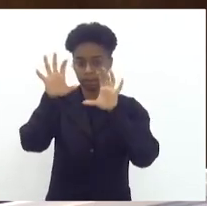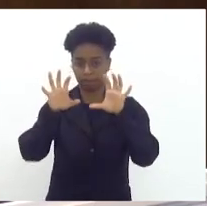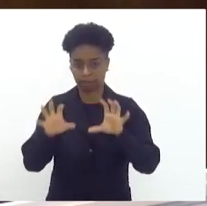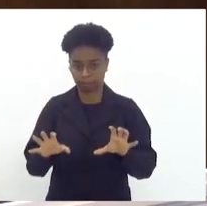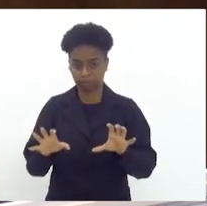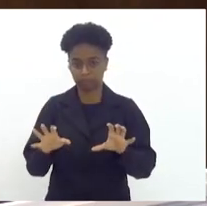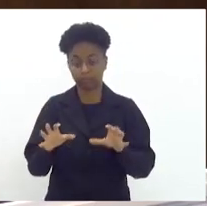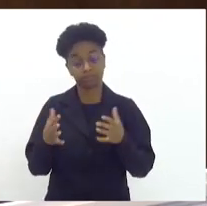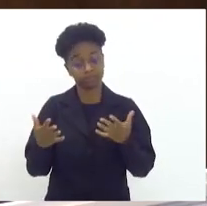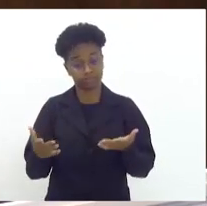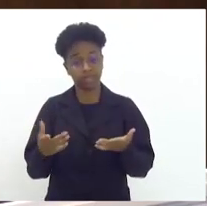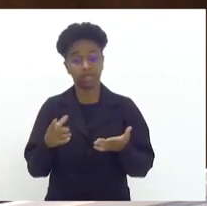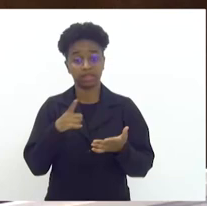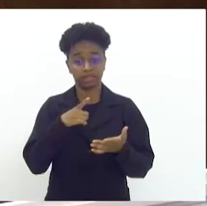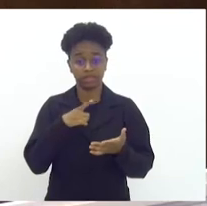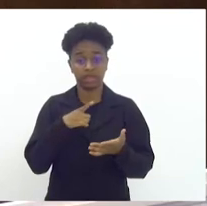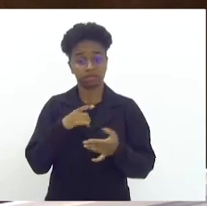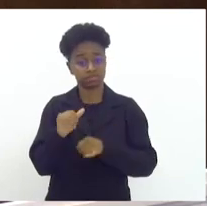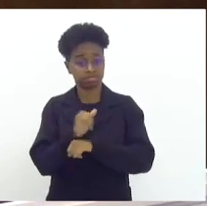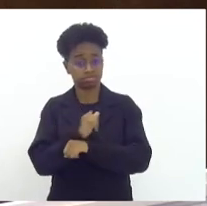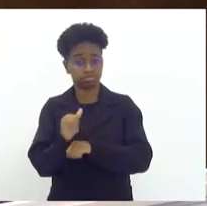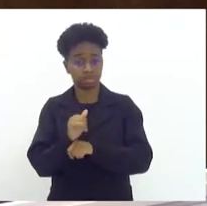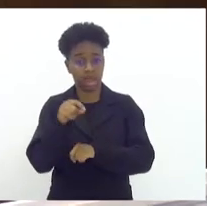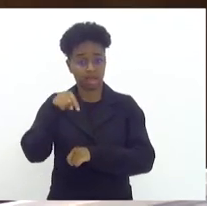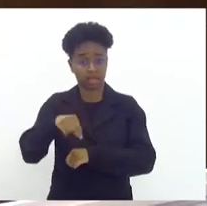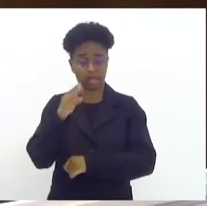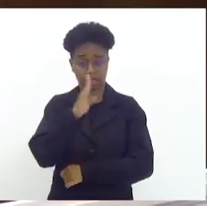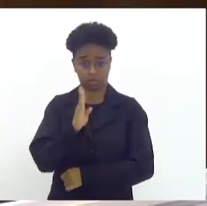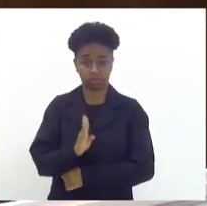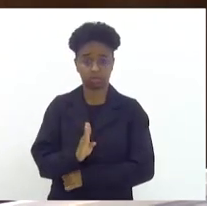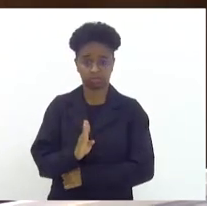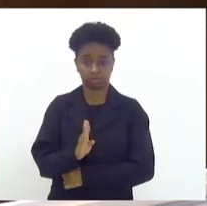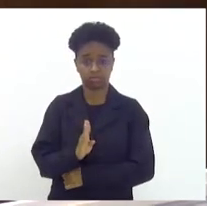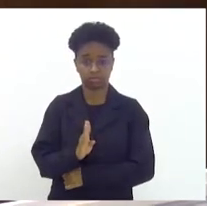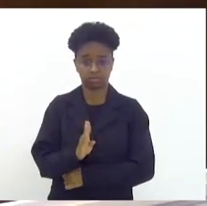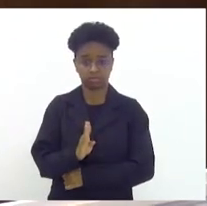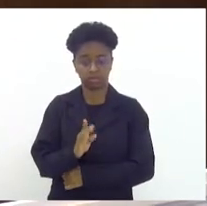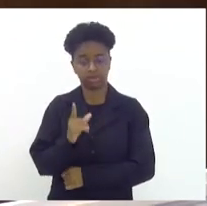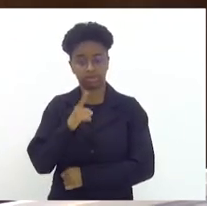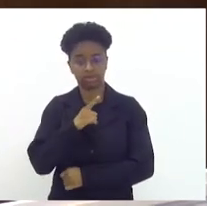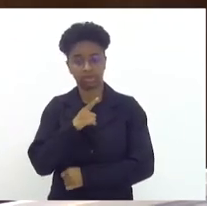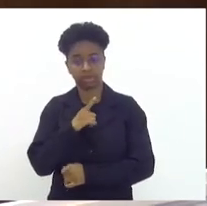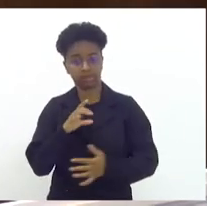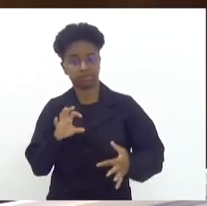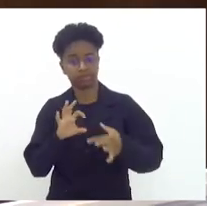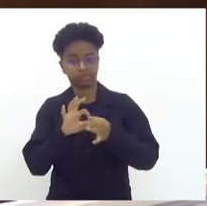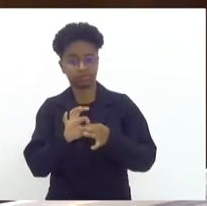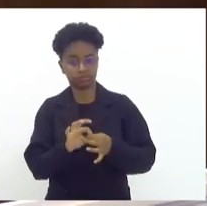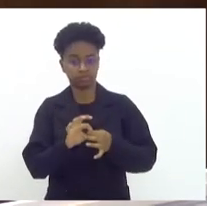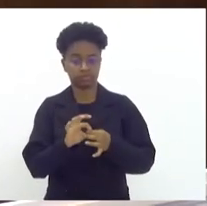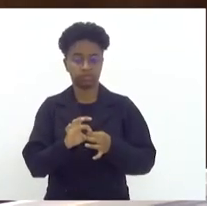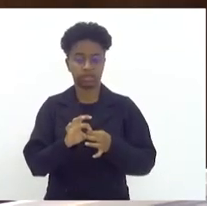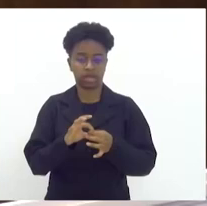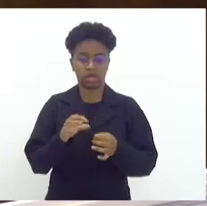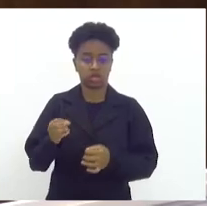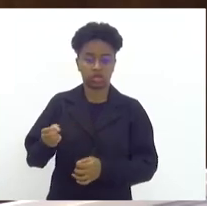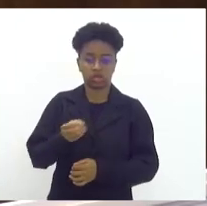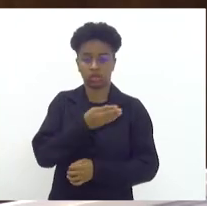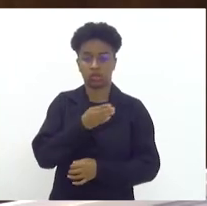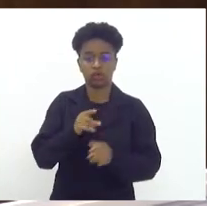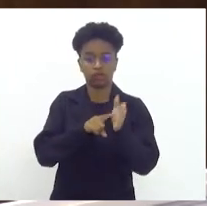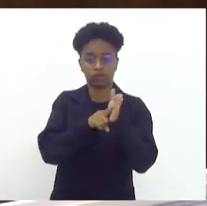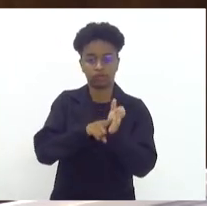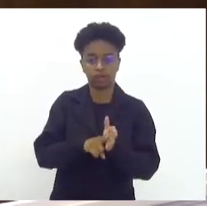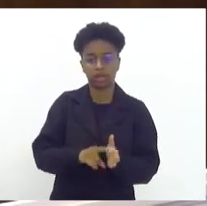desde um dispositivo que o país né respaldado no senso mais novo de IBGE de